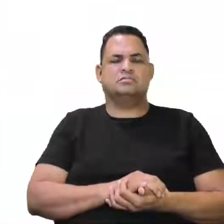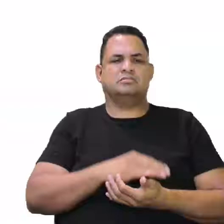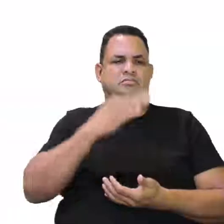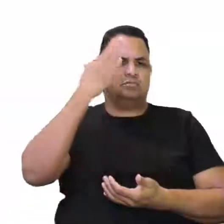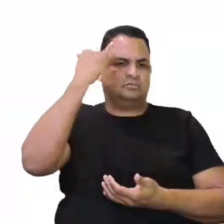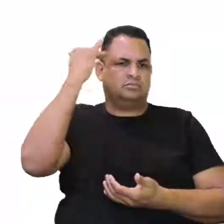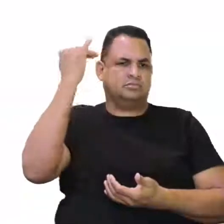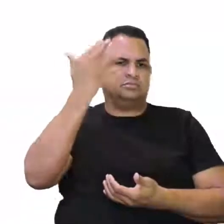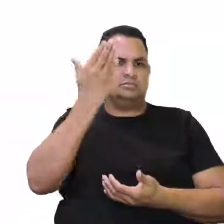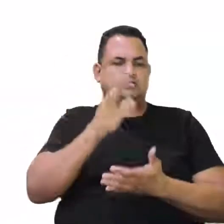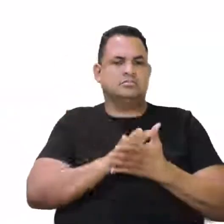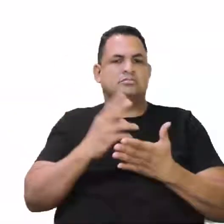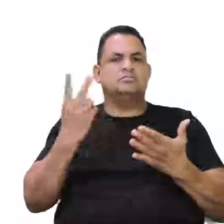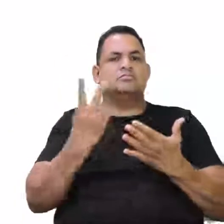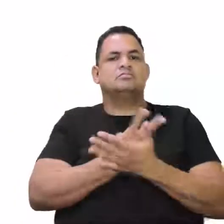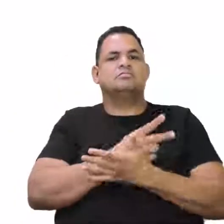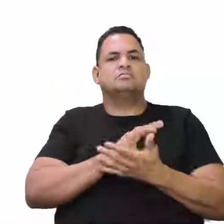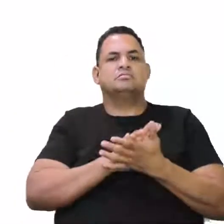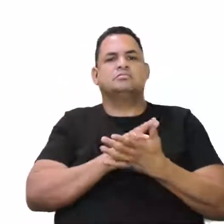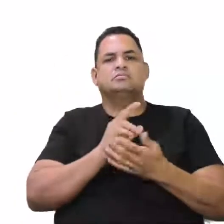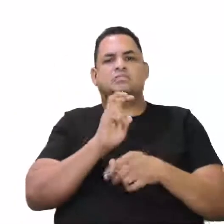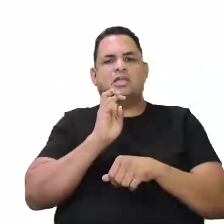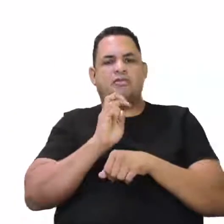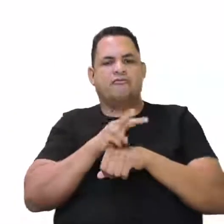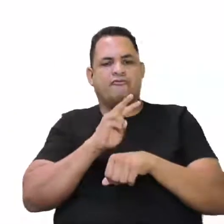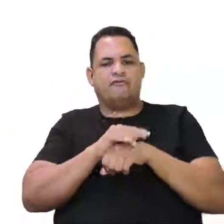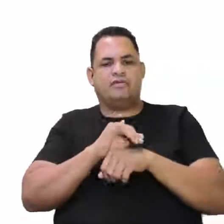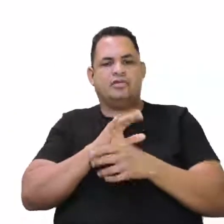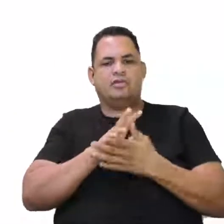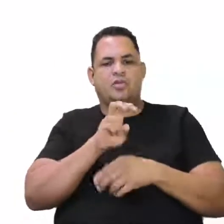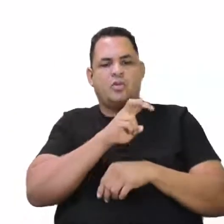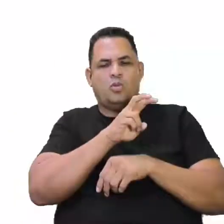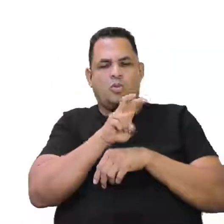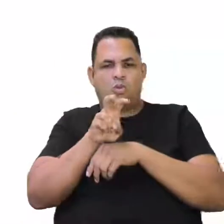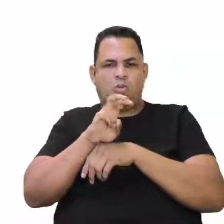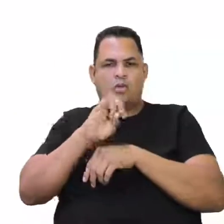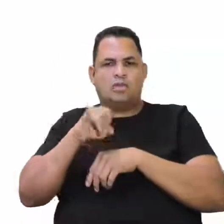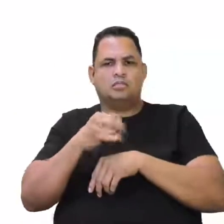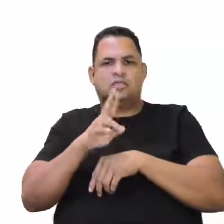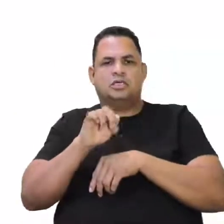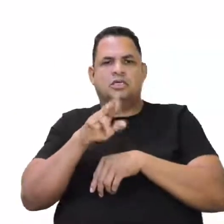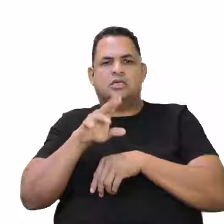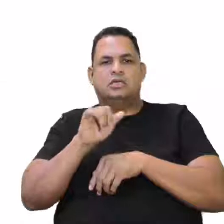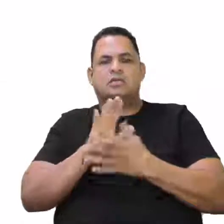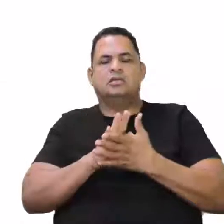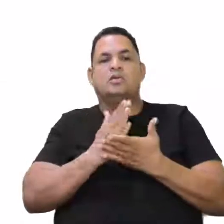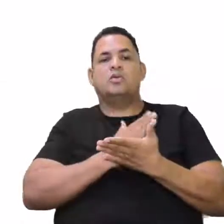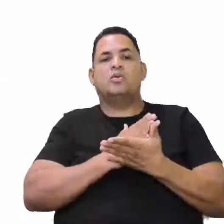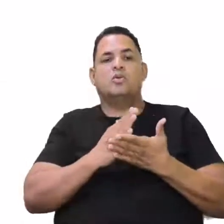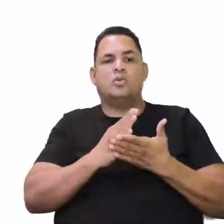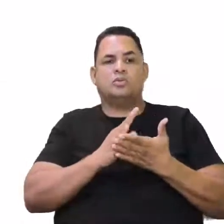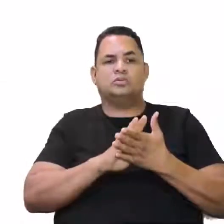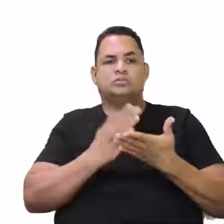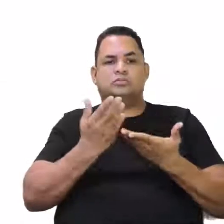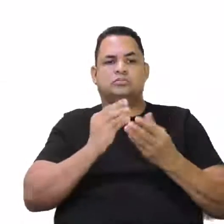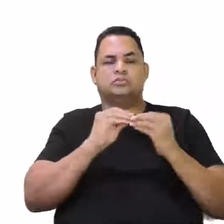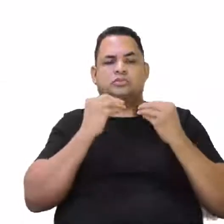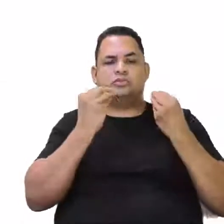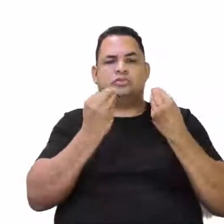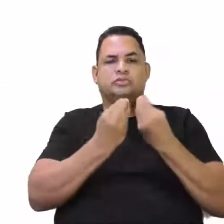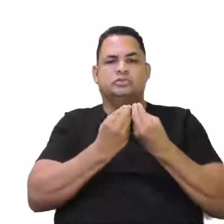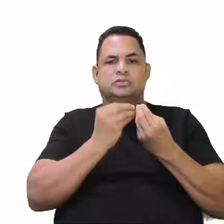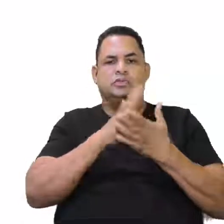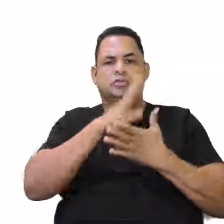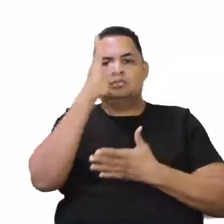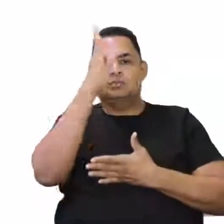Um caso famoso é o do veneno da jararaca, que teve o princípio ativo descoberto por um brasileiro.